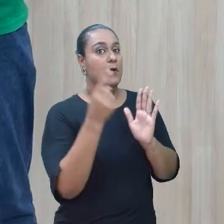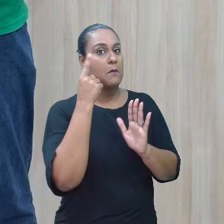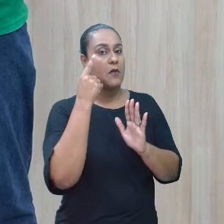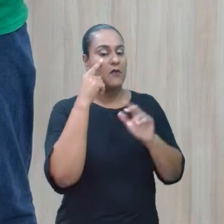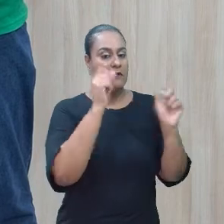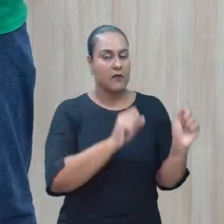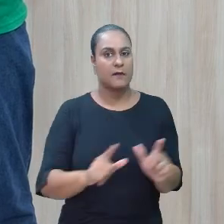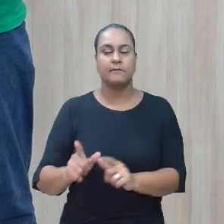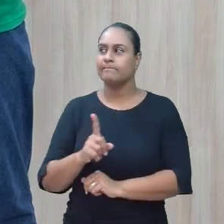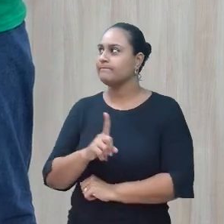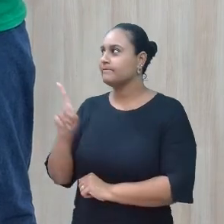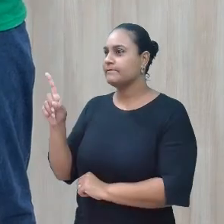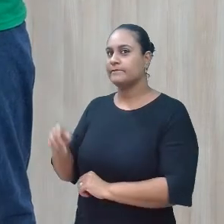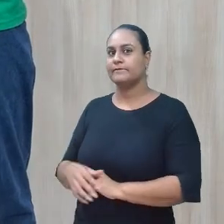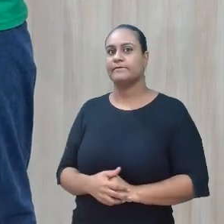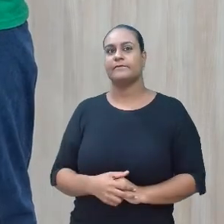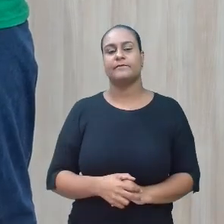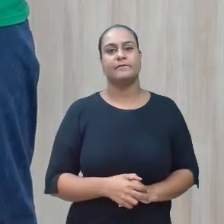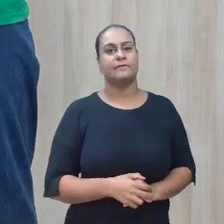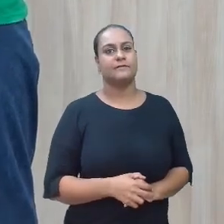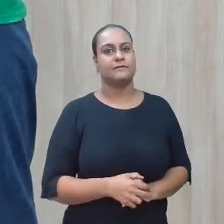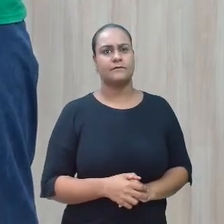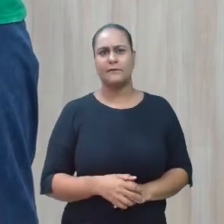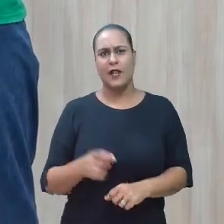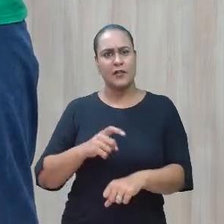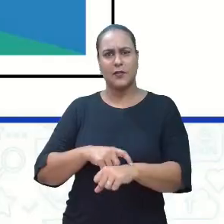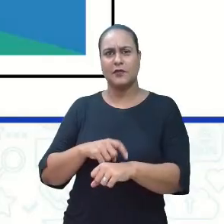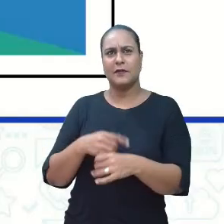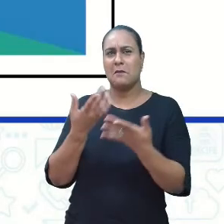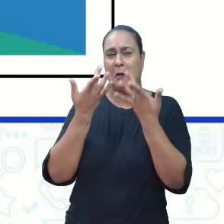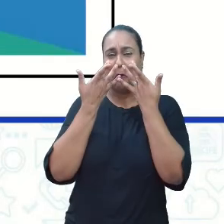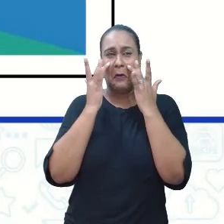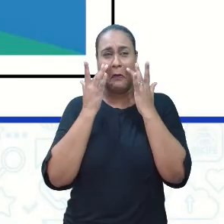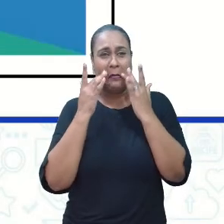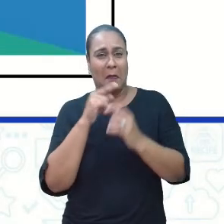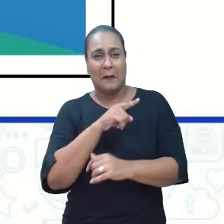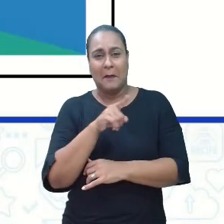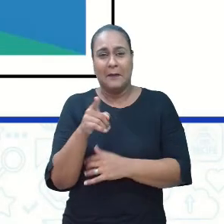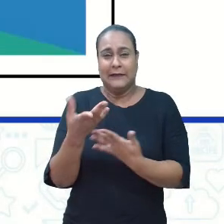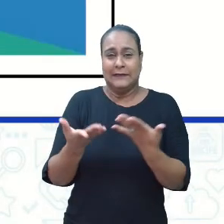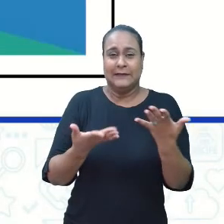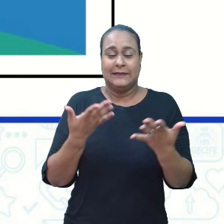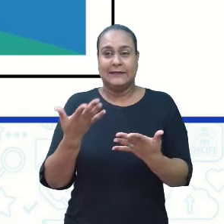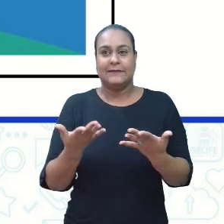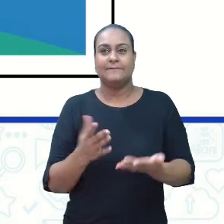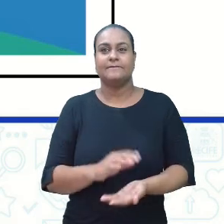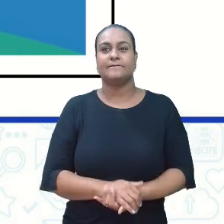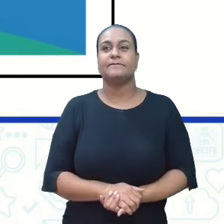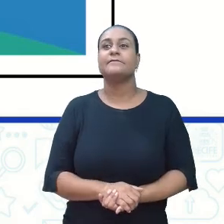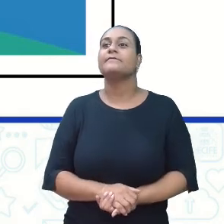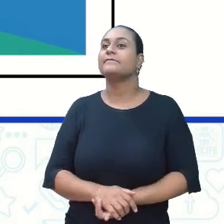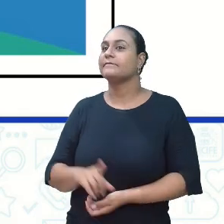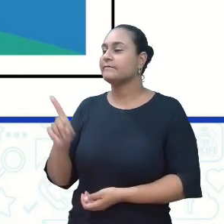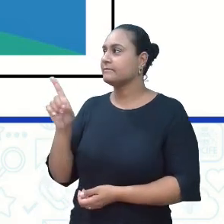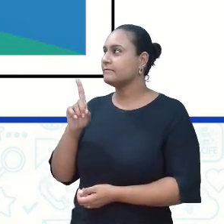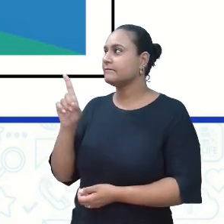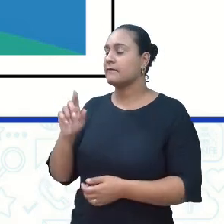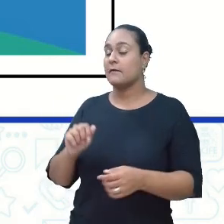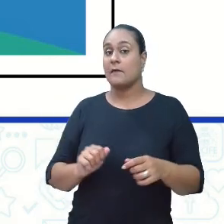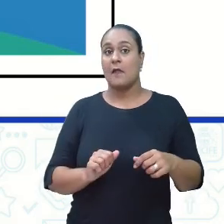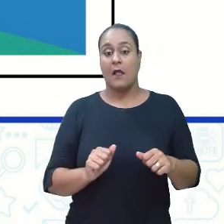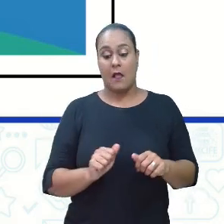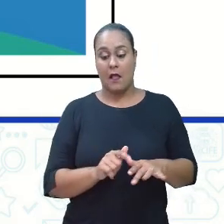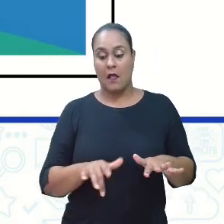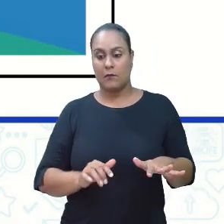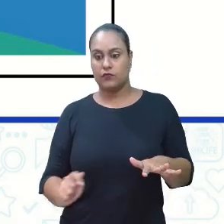próximo slide. Não deu nem tempo de dar um drama aqui para os meninos. Olha lá, evapora,